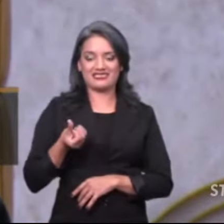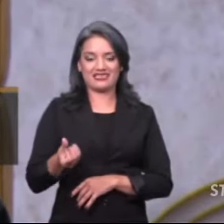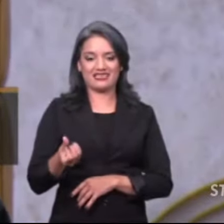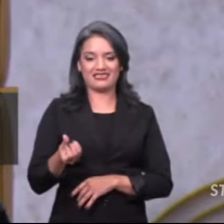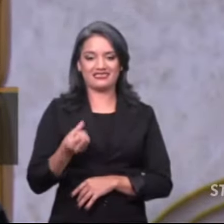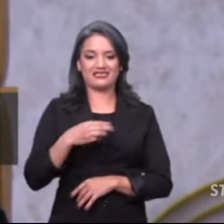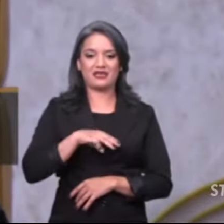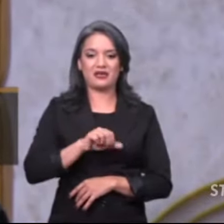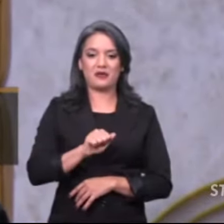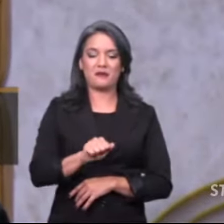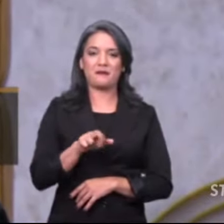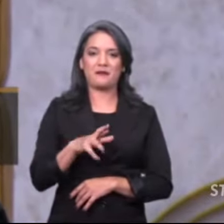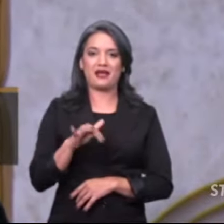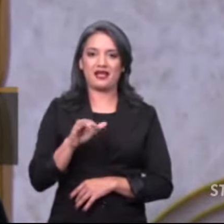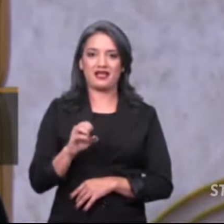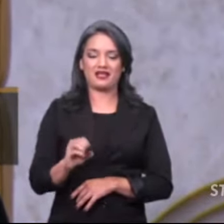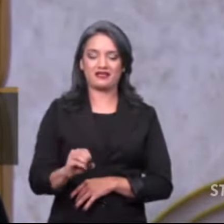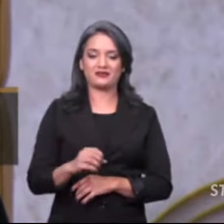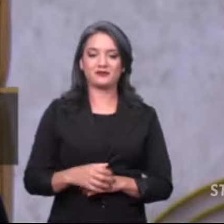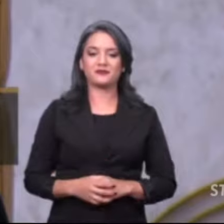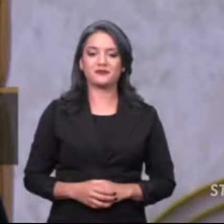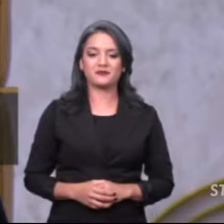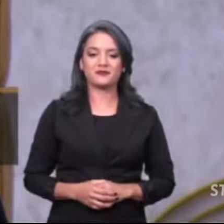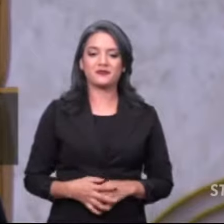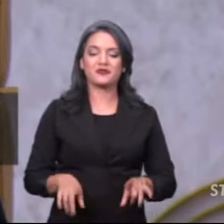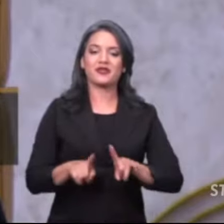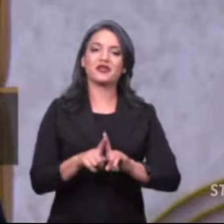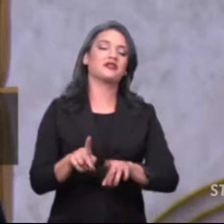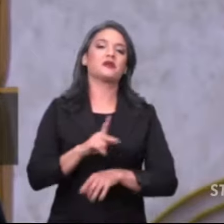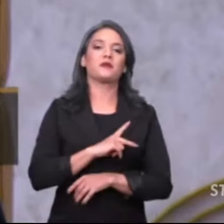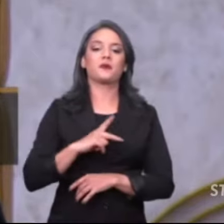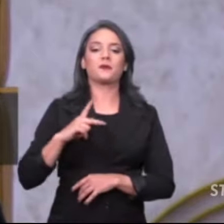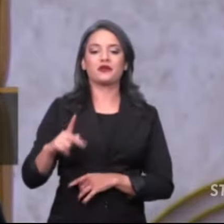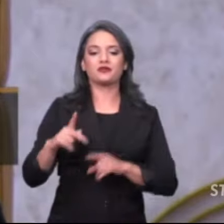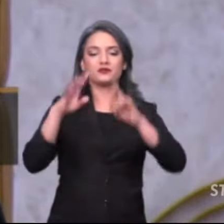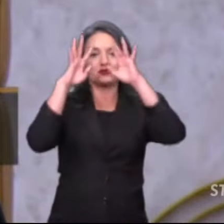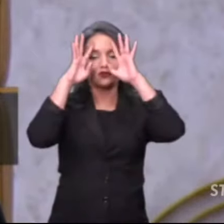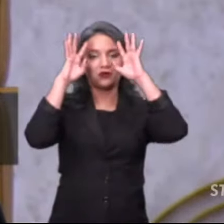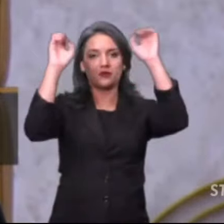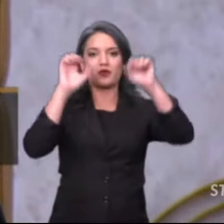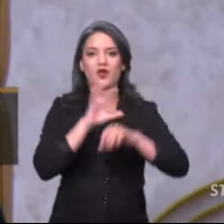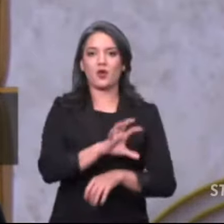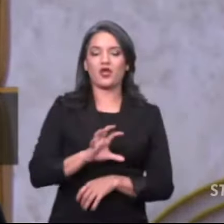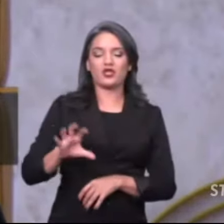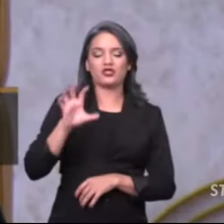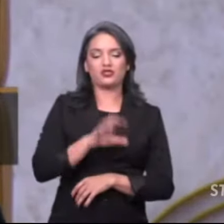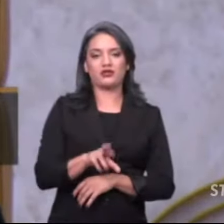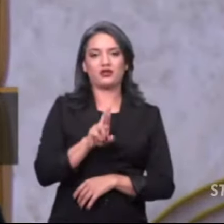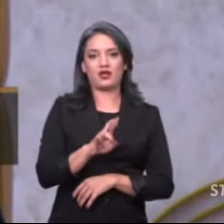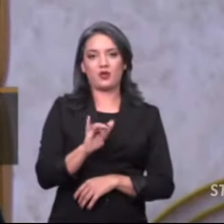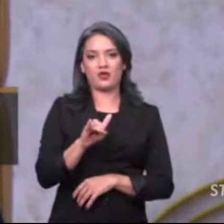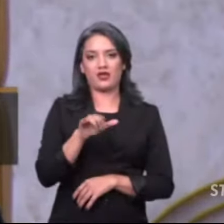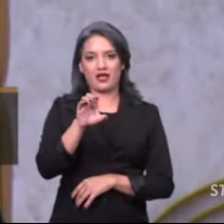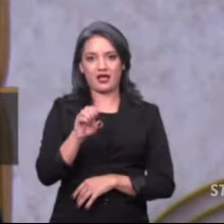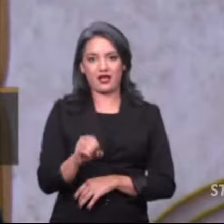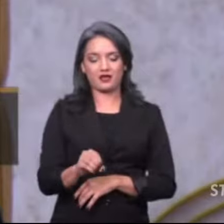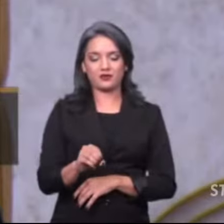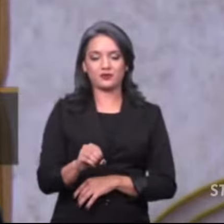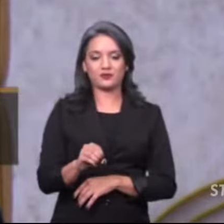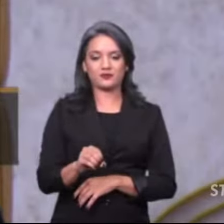Márcia Andréia Farias da Silva, e igualmente presidentes de tribunais regionais, doutor Ricardo Hofmeister de Almeida